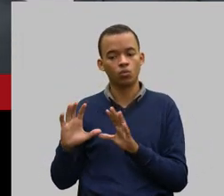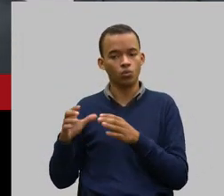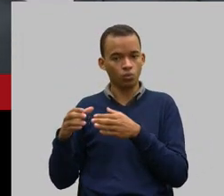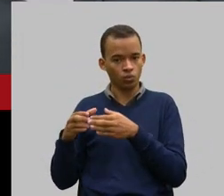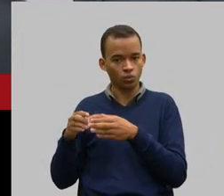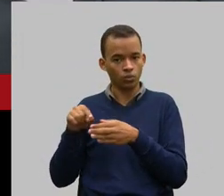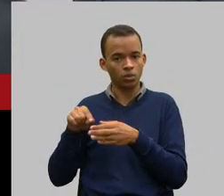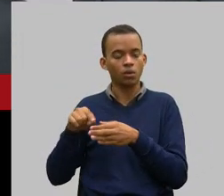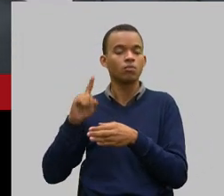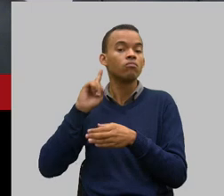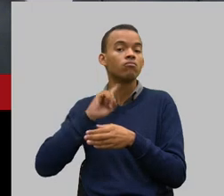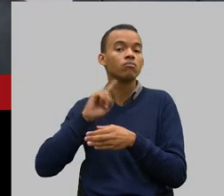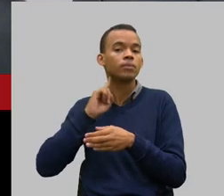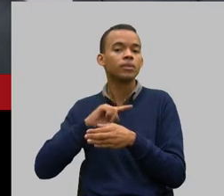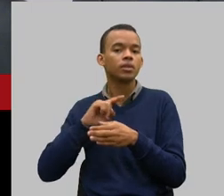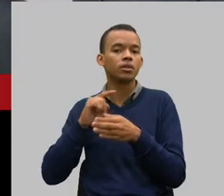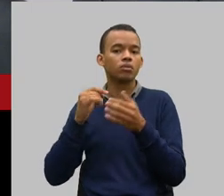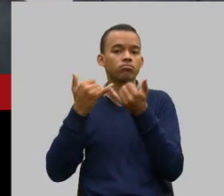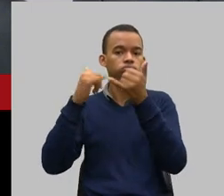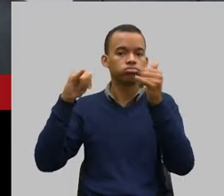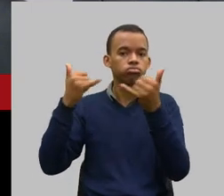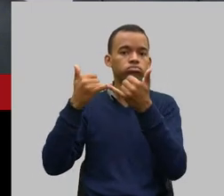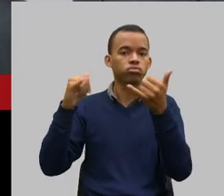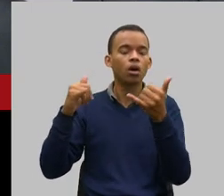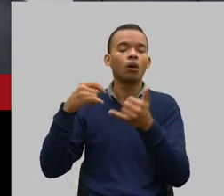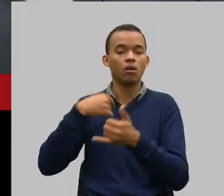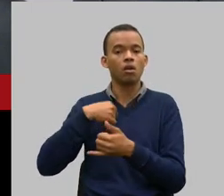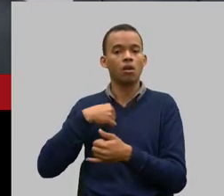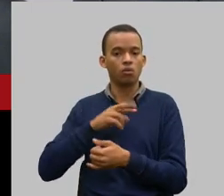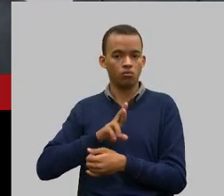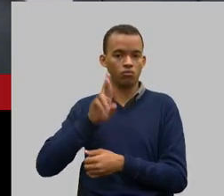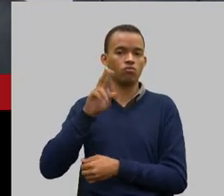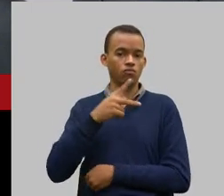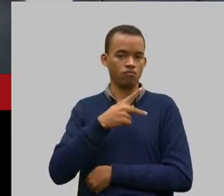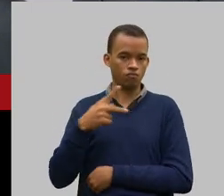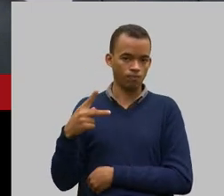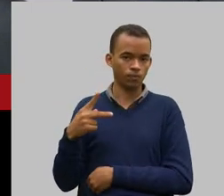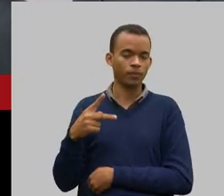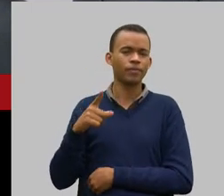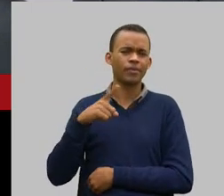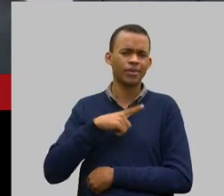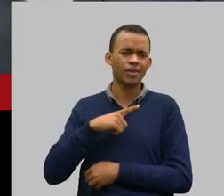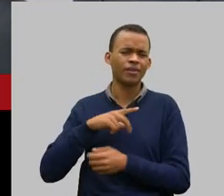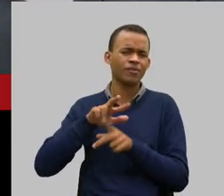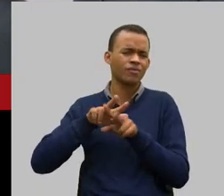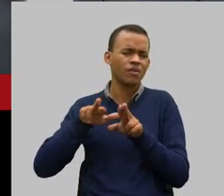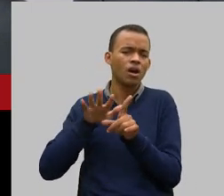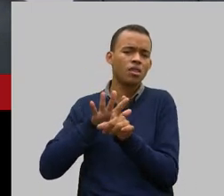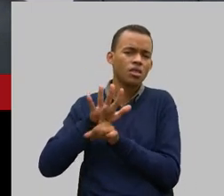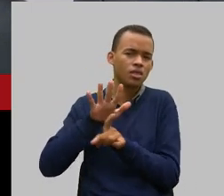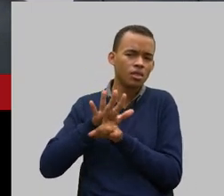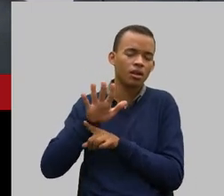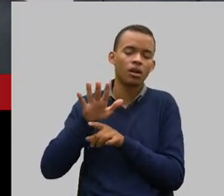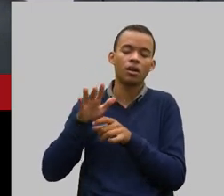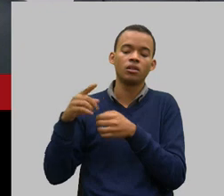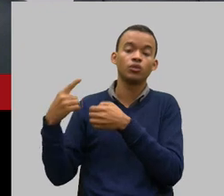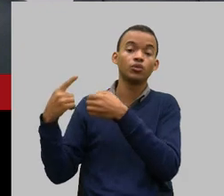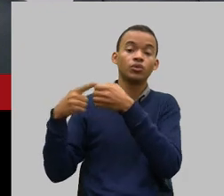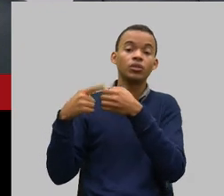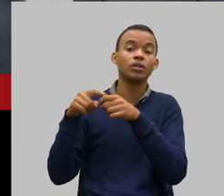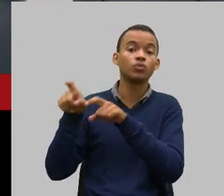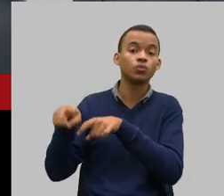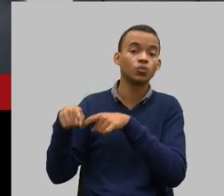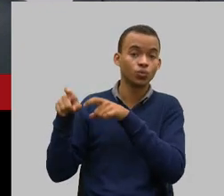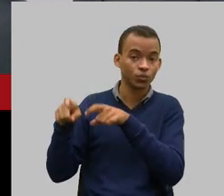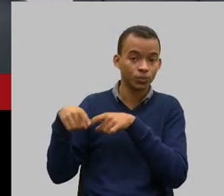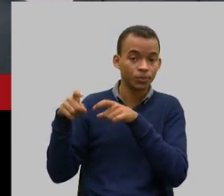tem eh recebido várias demandas do interior do Estado eh no meu caso principalmente no